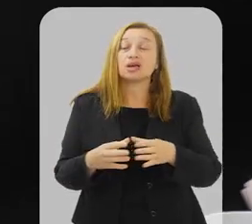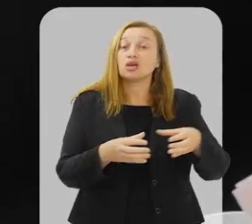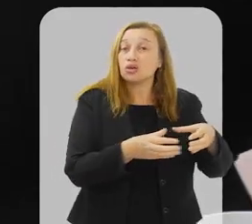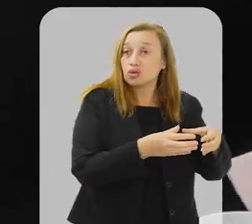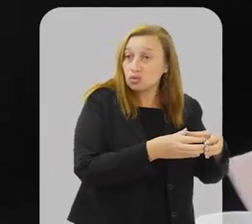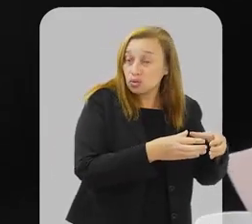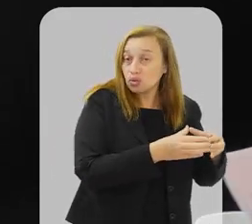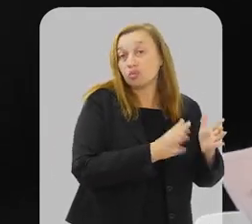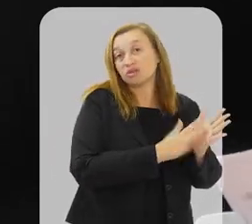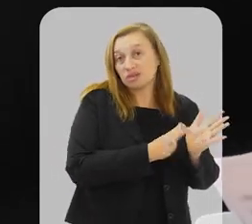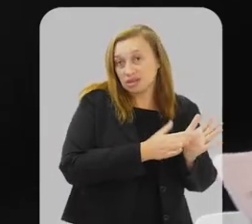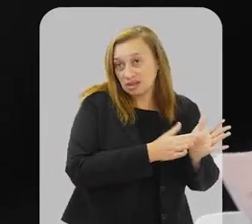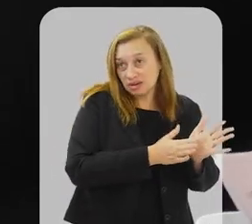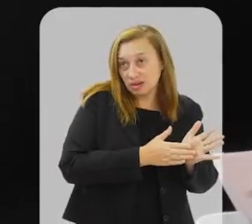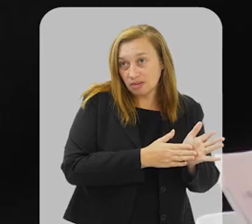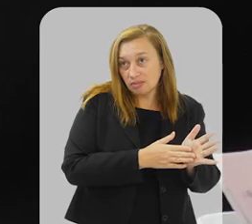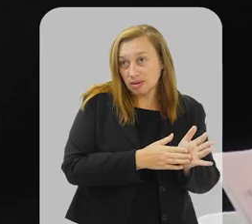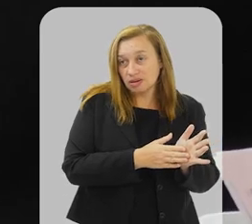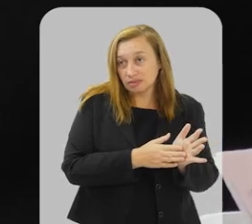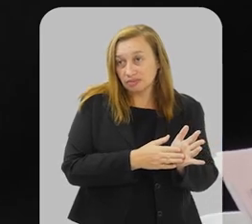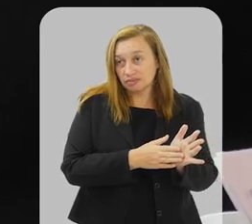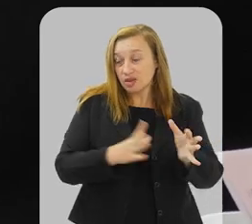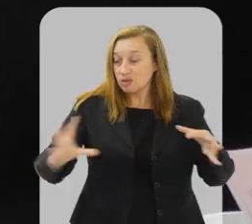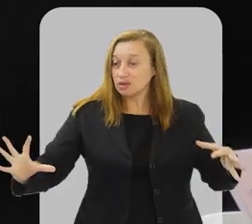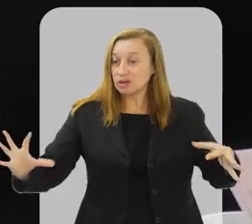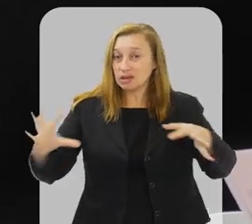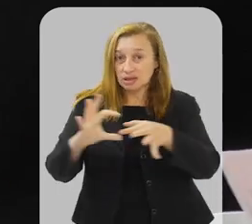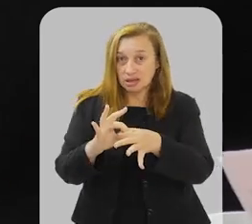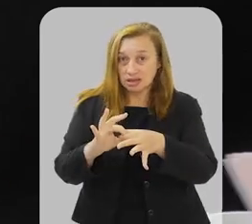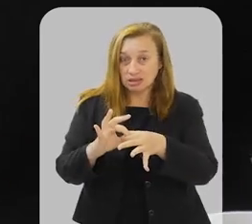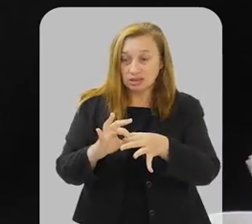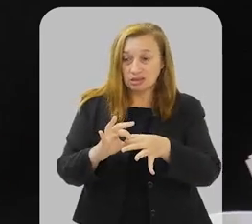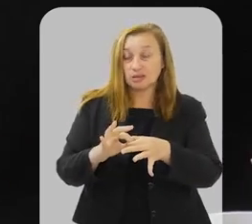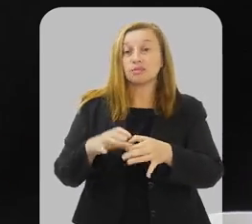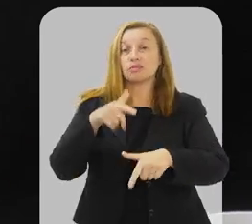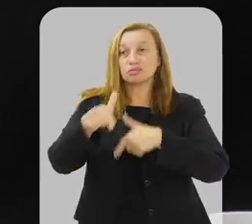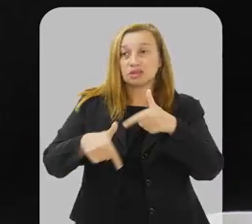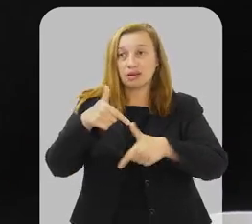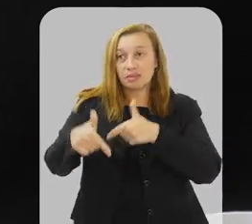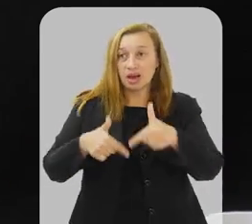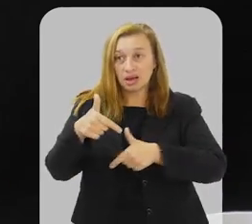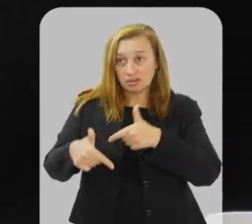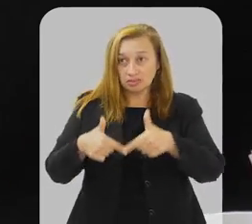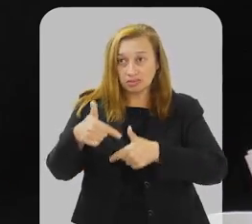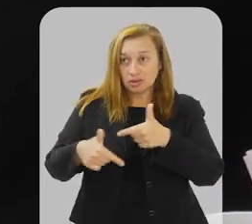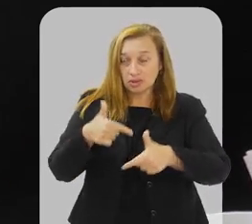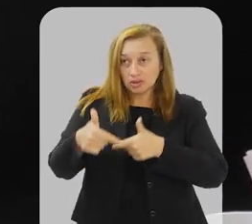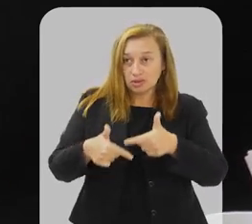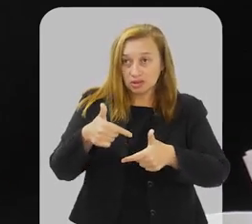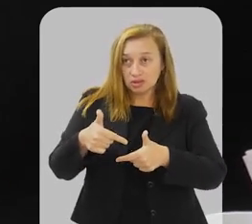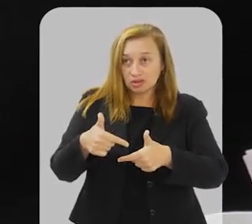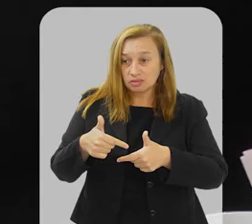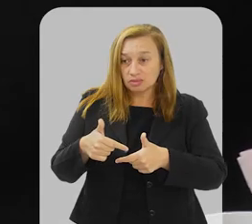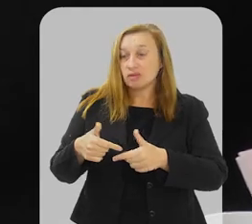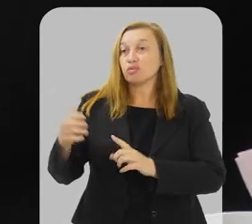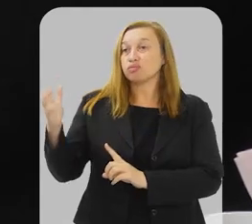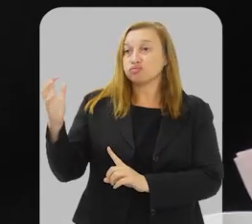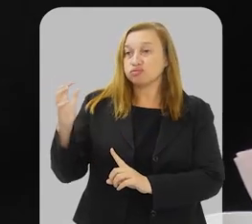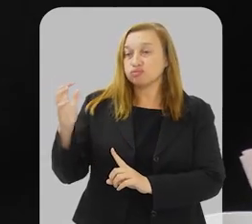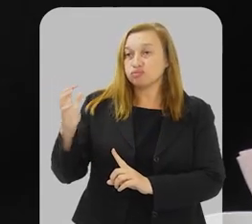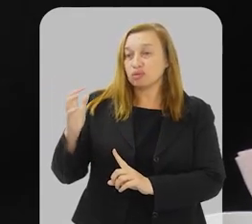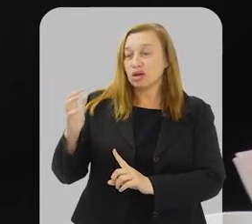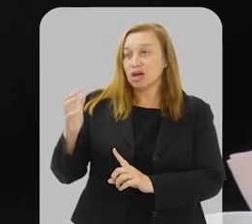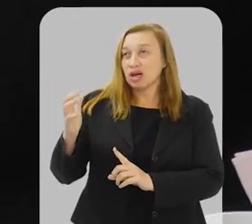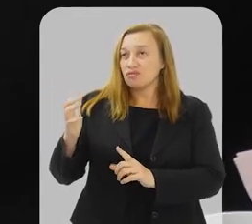acho que são pouquíssimas escolas que te entregam uma condição real de trabalho para que você faça o tanto que você